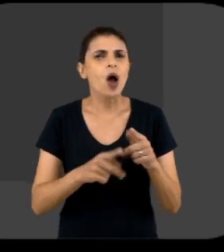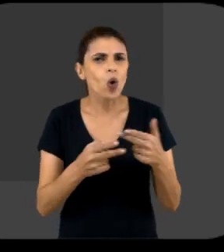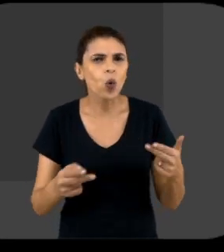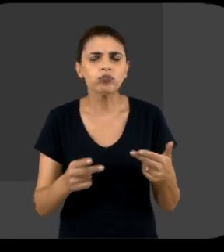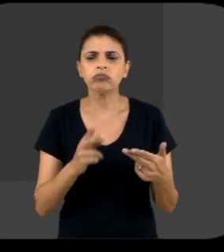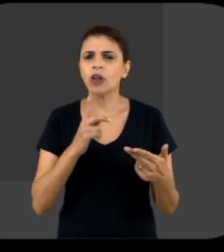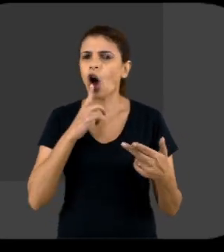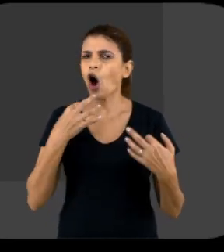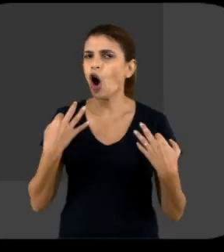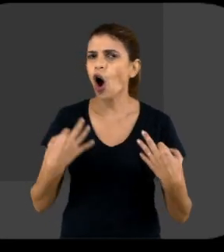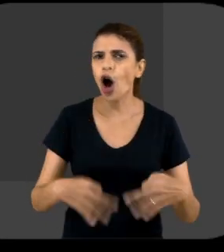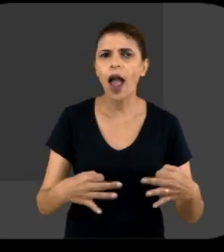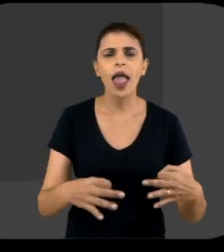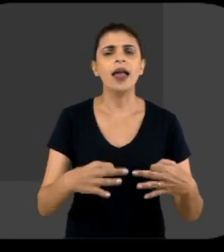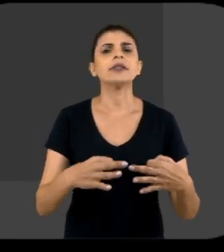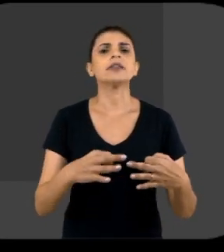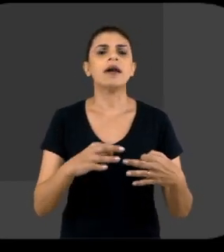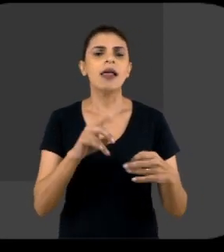gestão correta